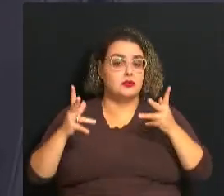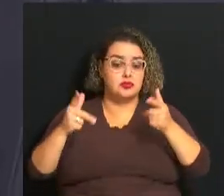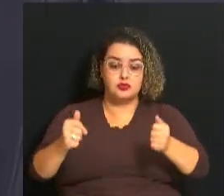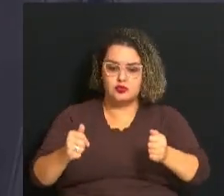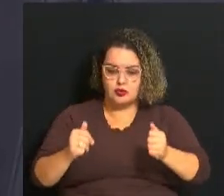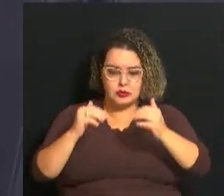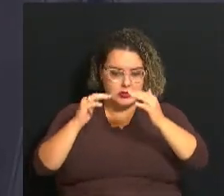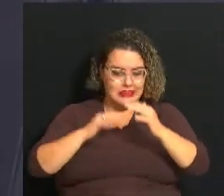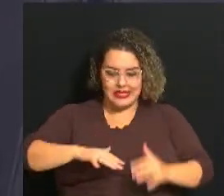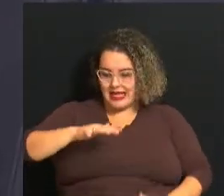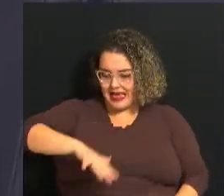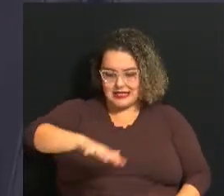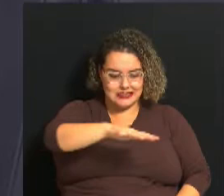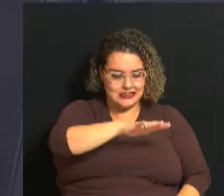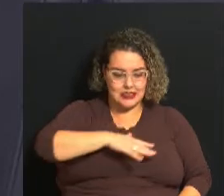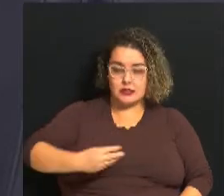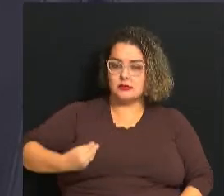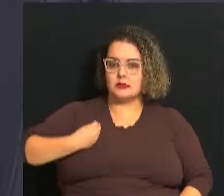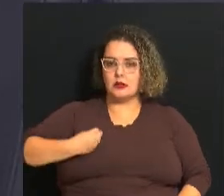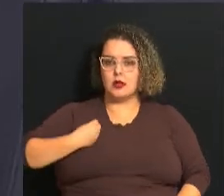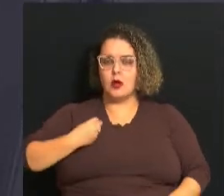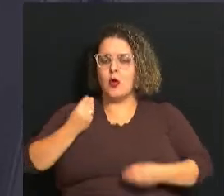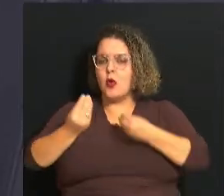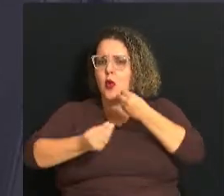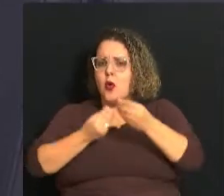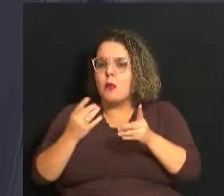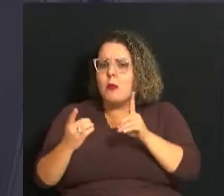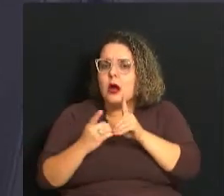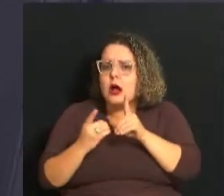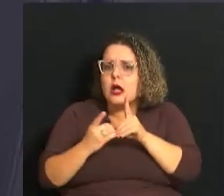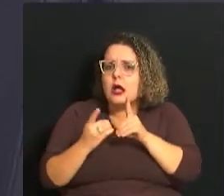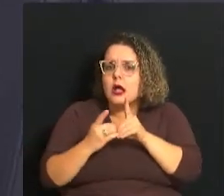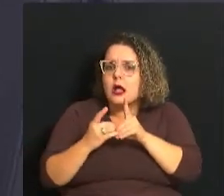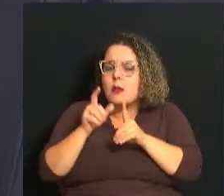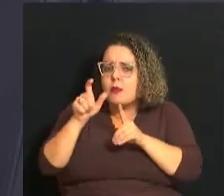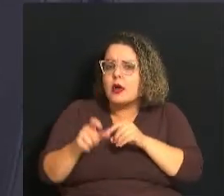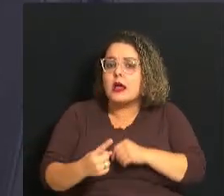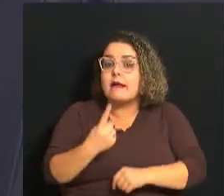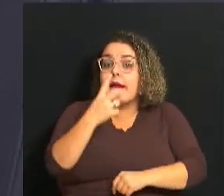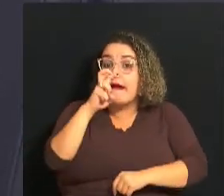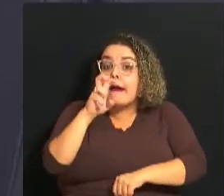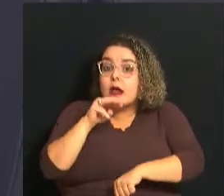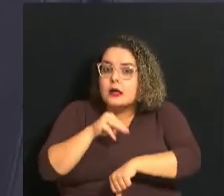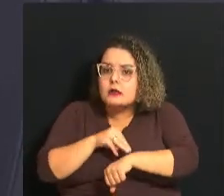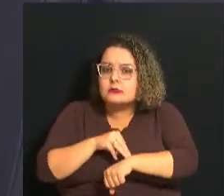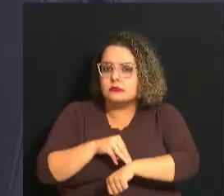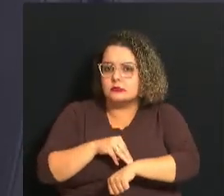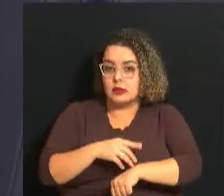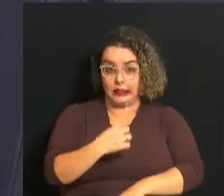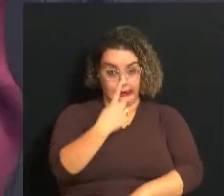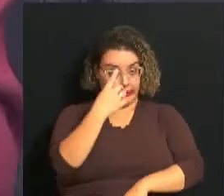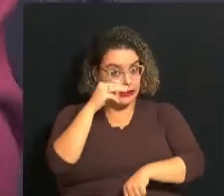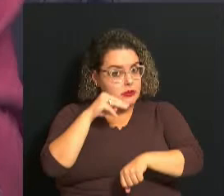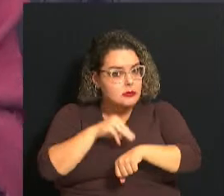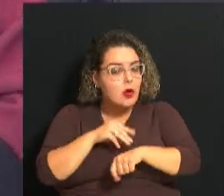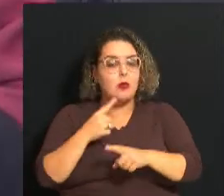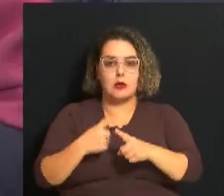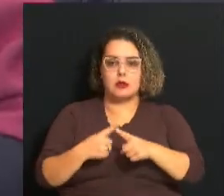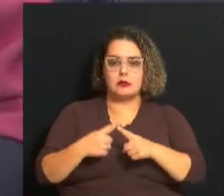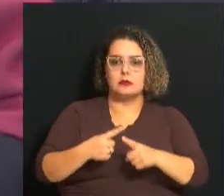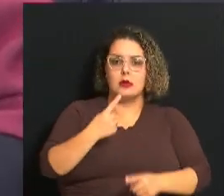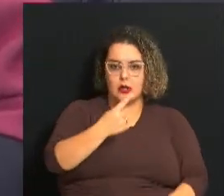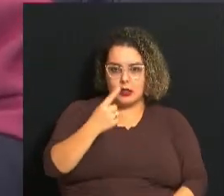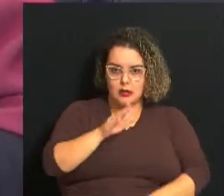como é que por exemplo você pode atender uma pessoa em 15 minutos a 15 minutos porque cada